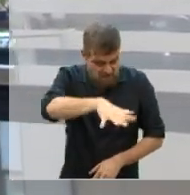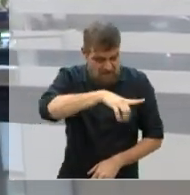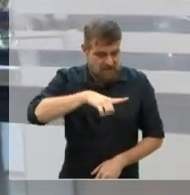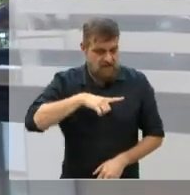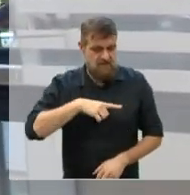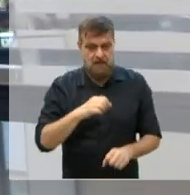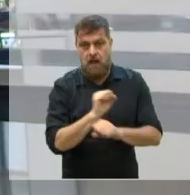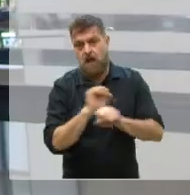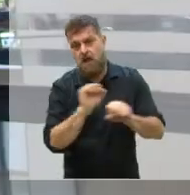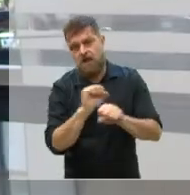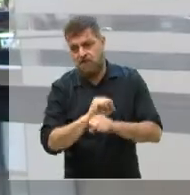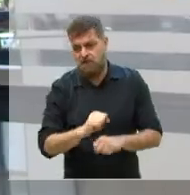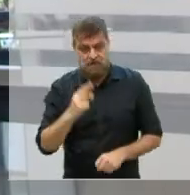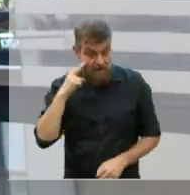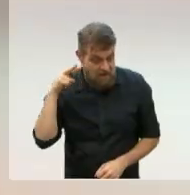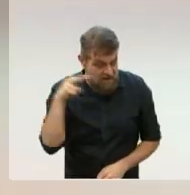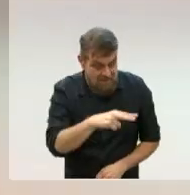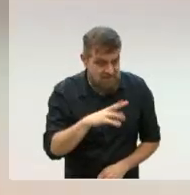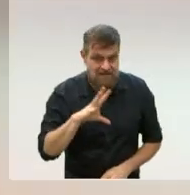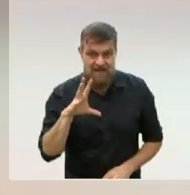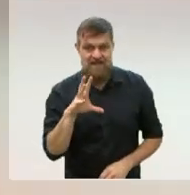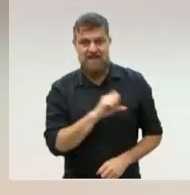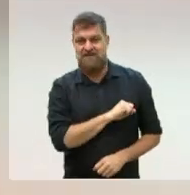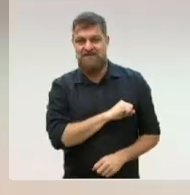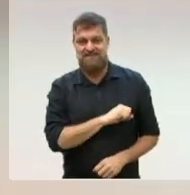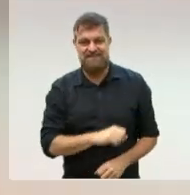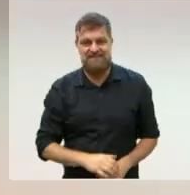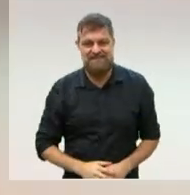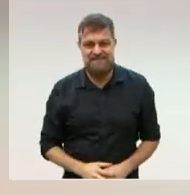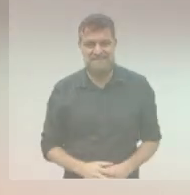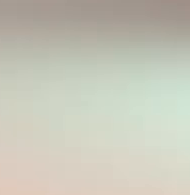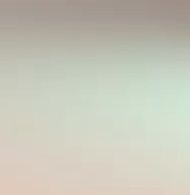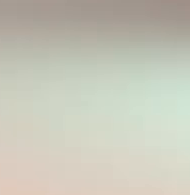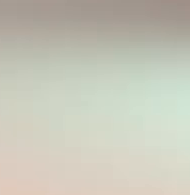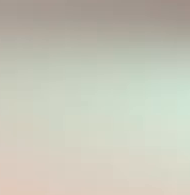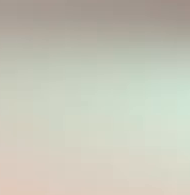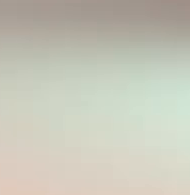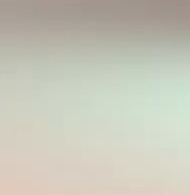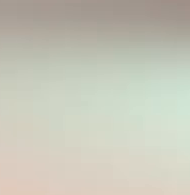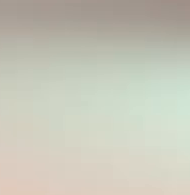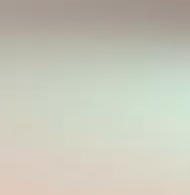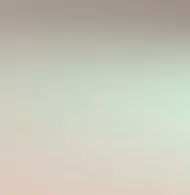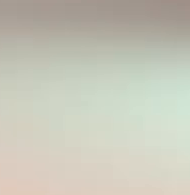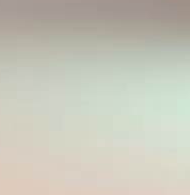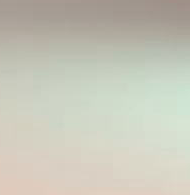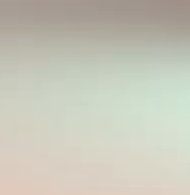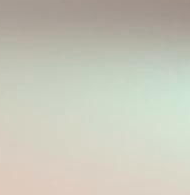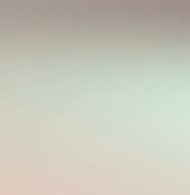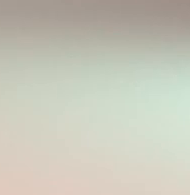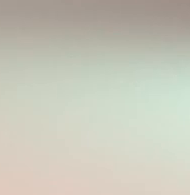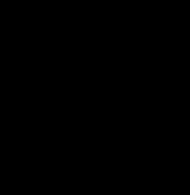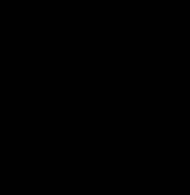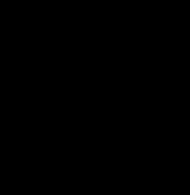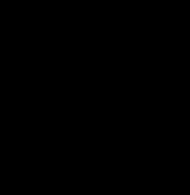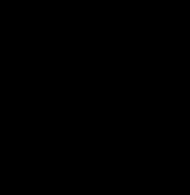eu adoro, eu gosto muito de ver as coisas.